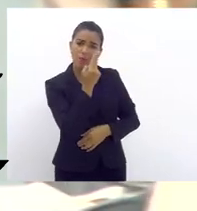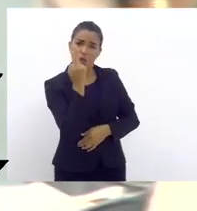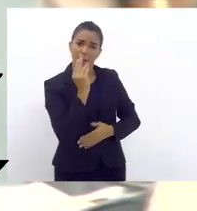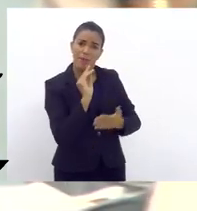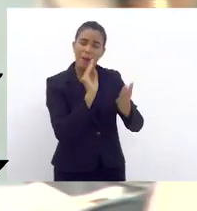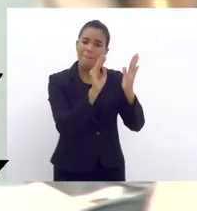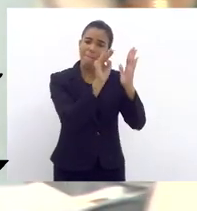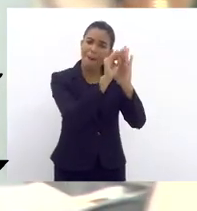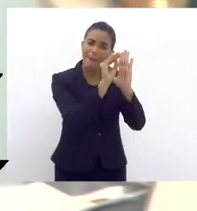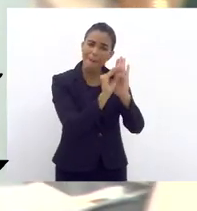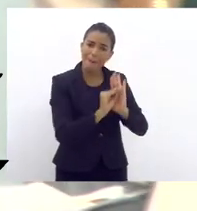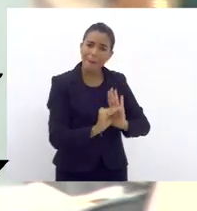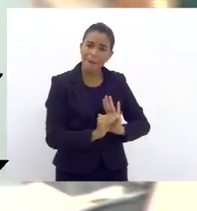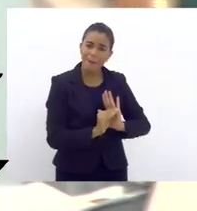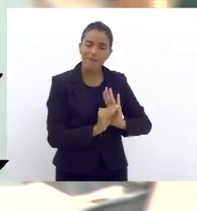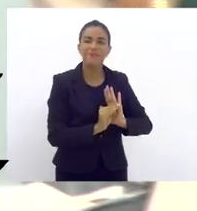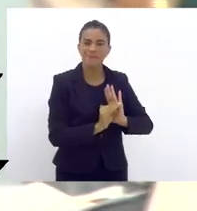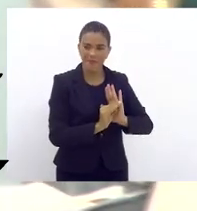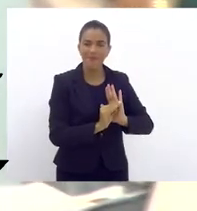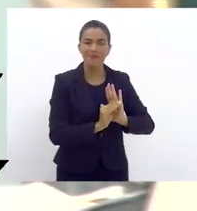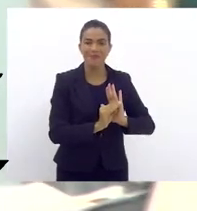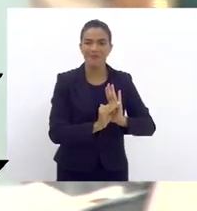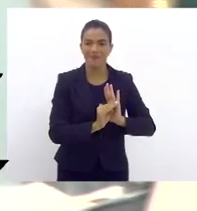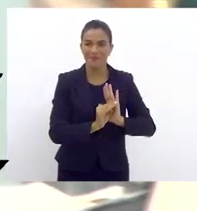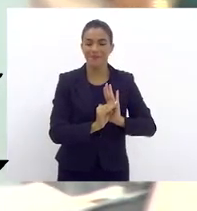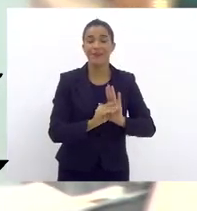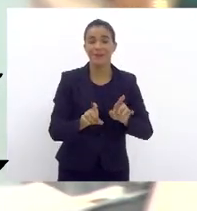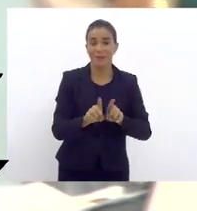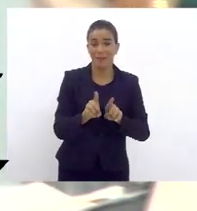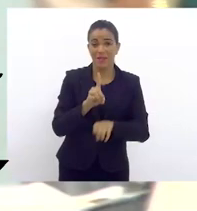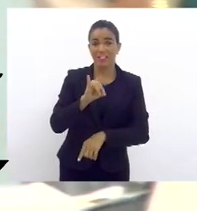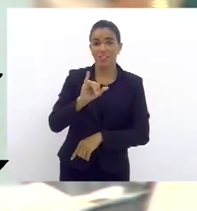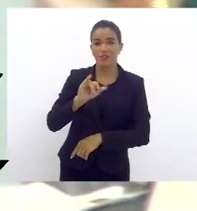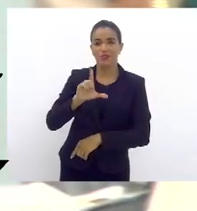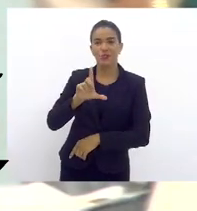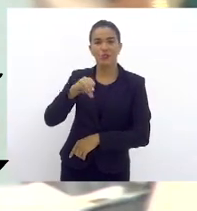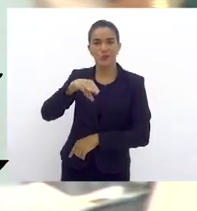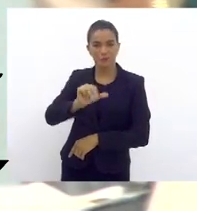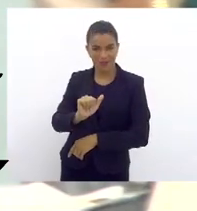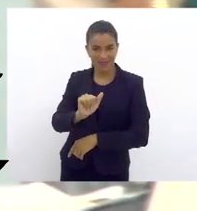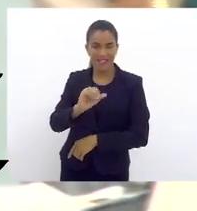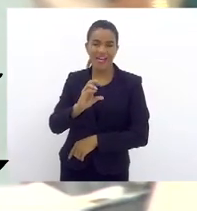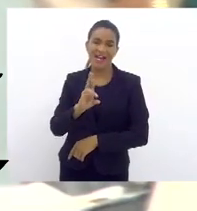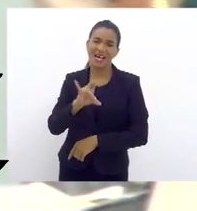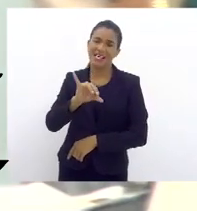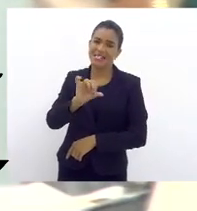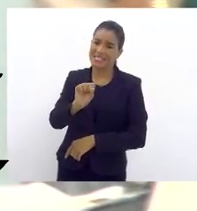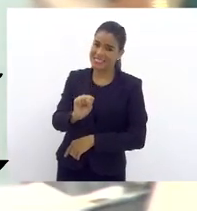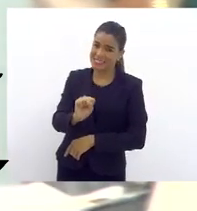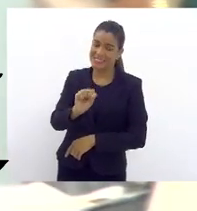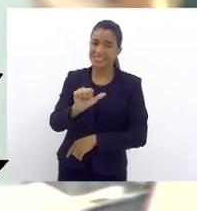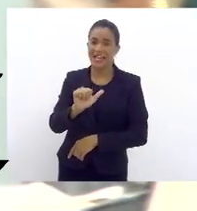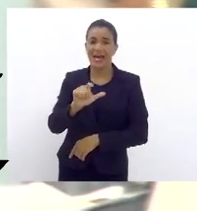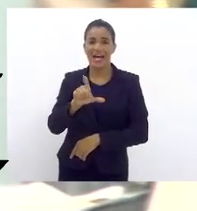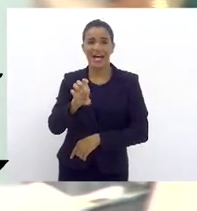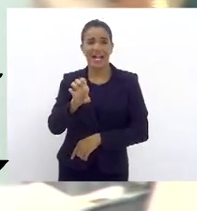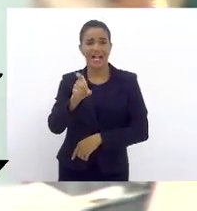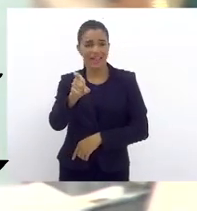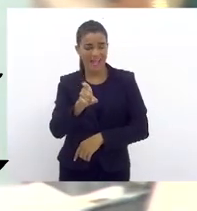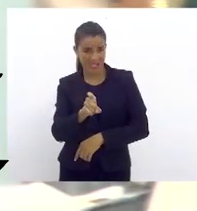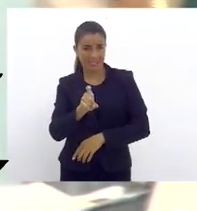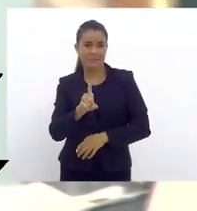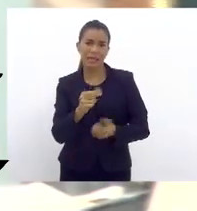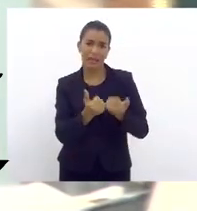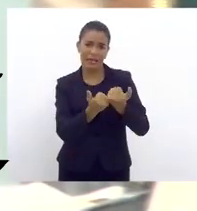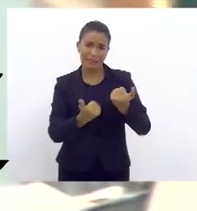com a darelli com a Gilma também com a crisma longo com Alex com pessoal quem for